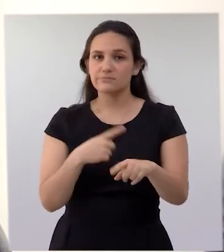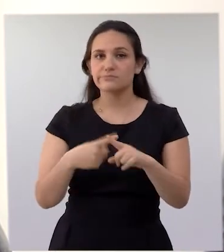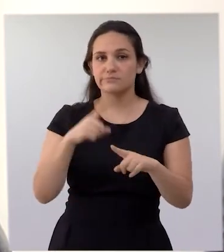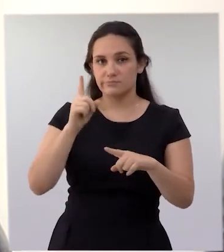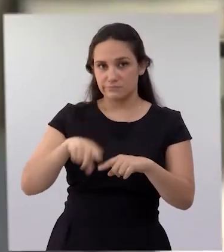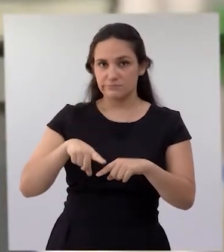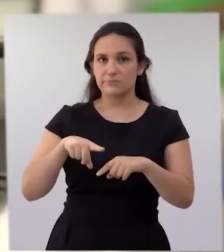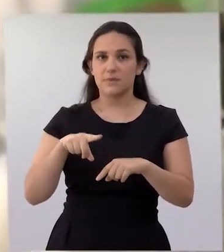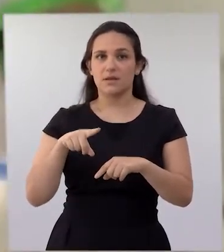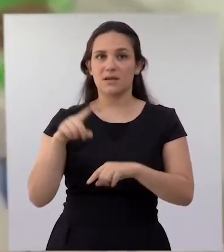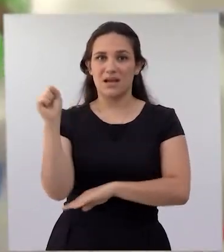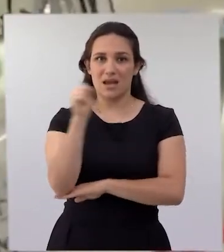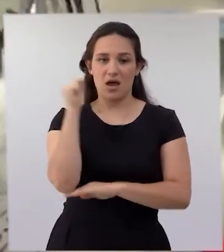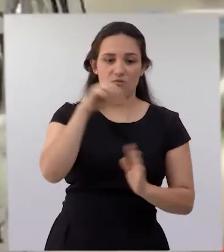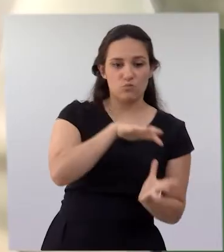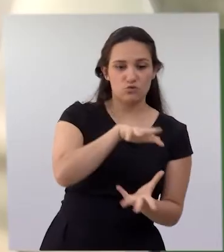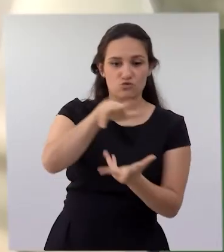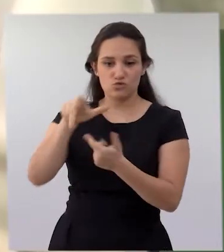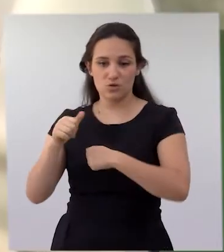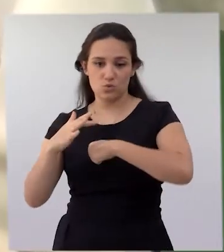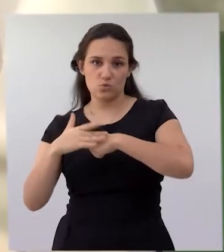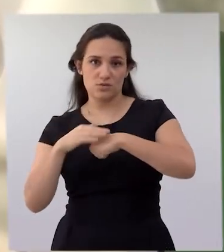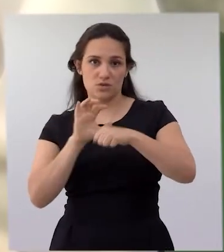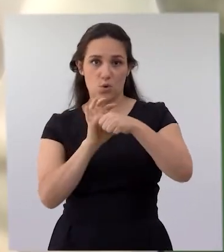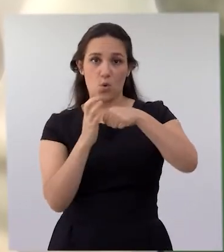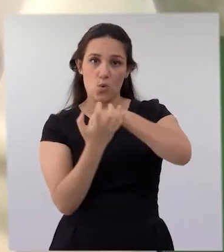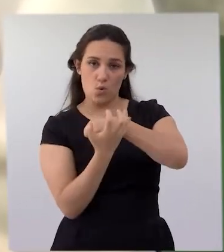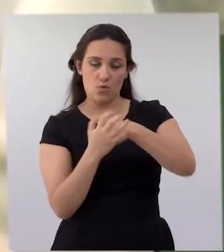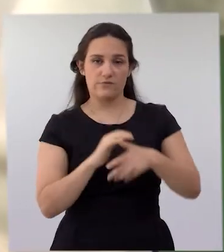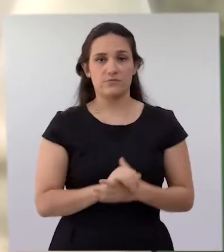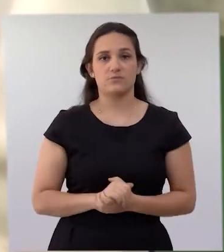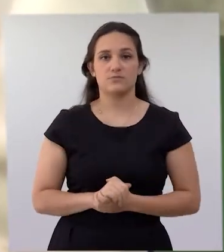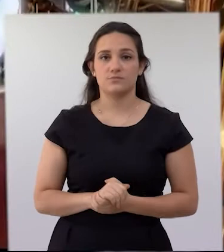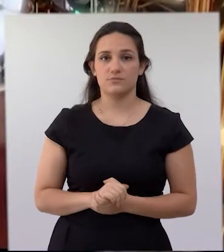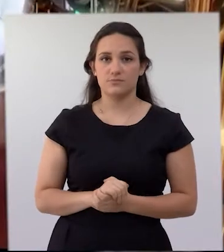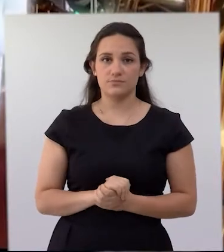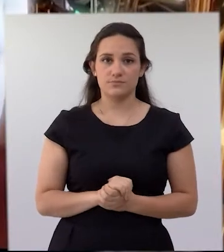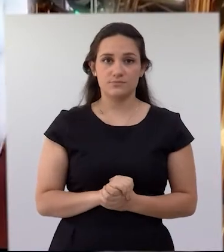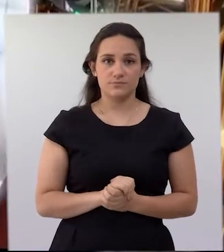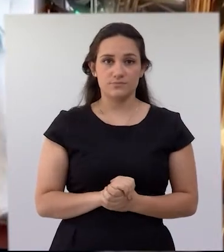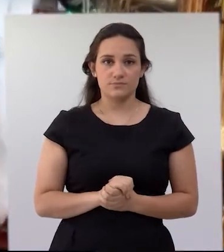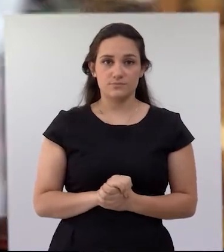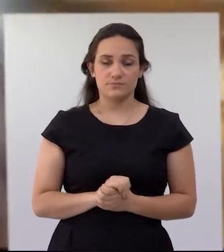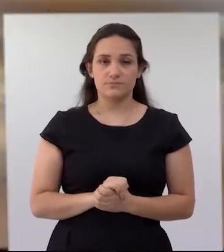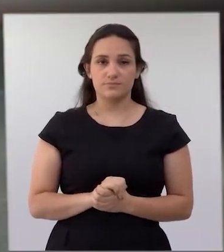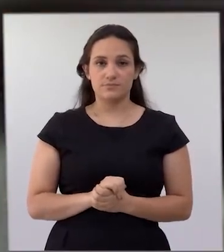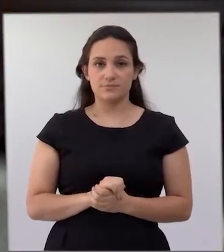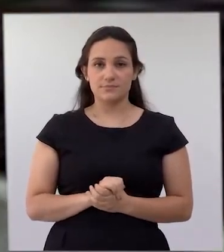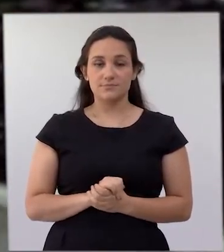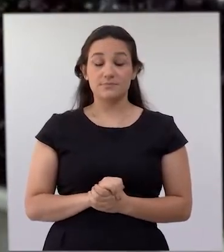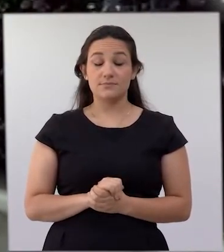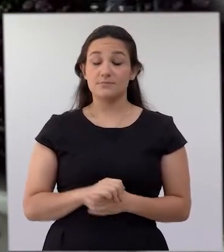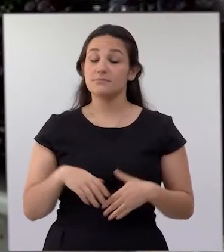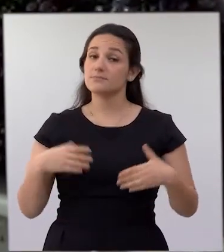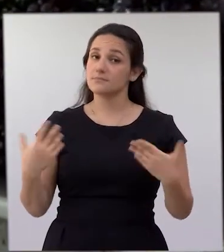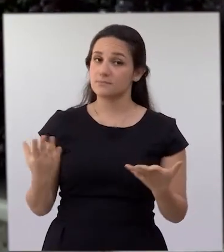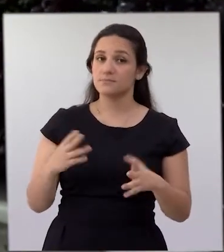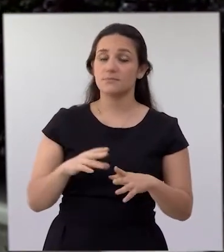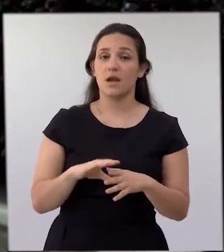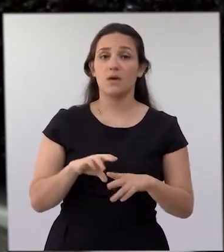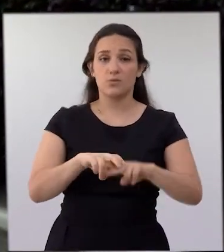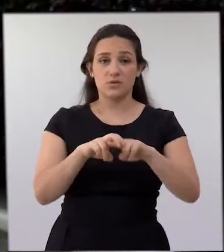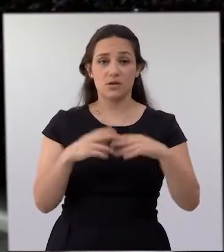maior neste período por conta da pandemia causada pela Covid-19.